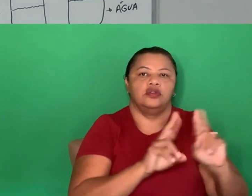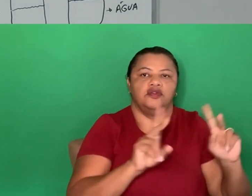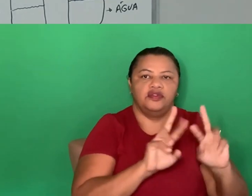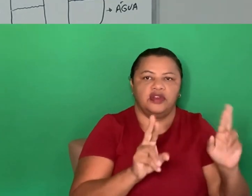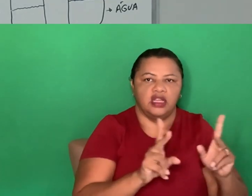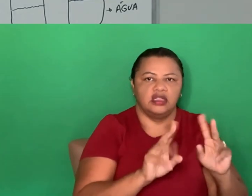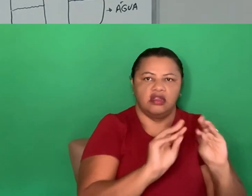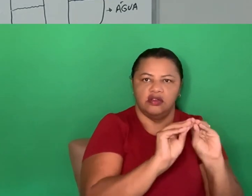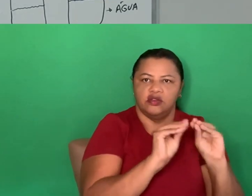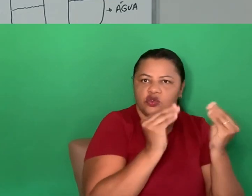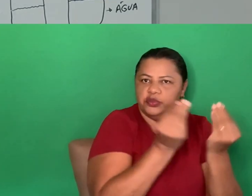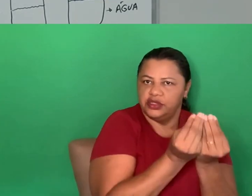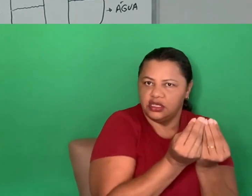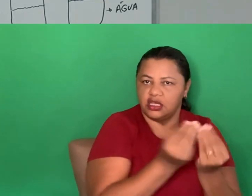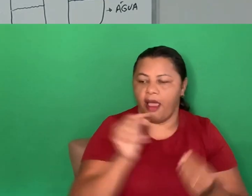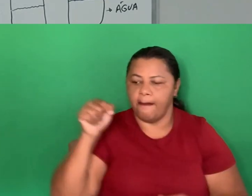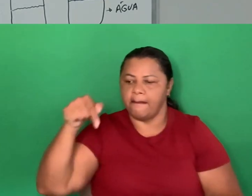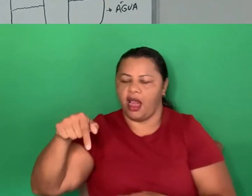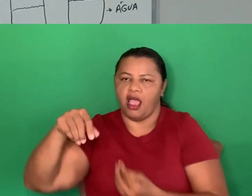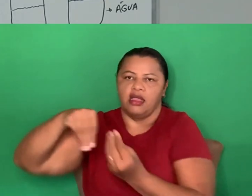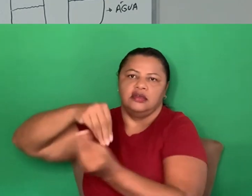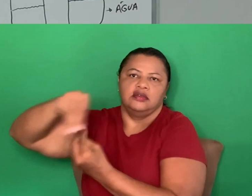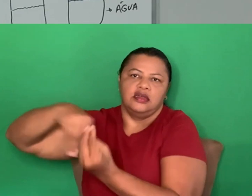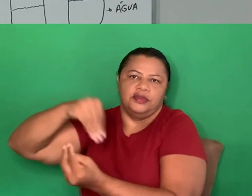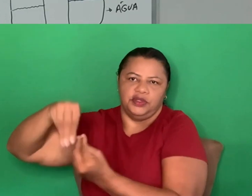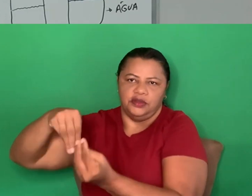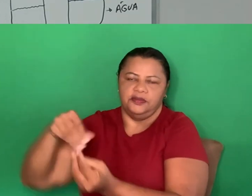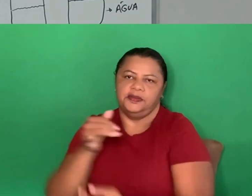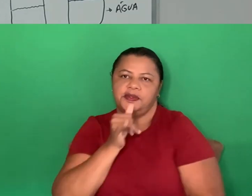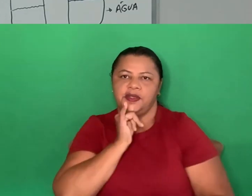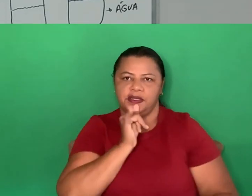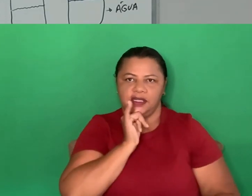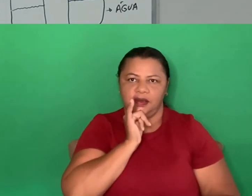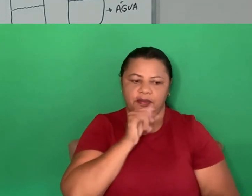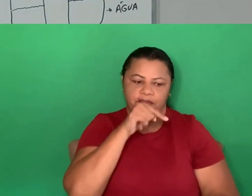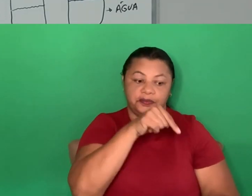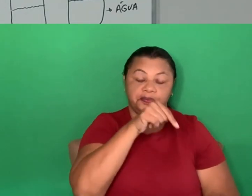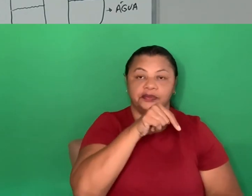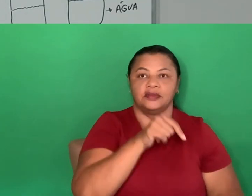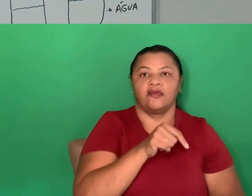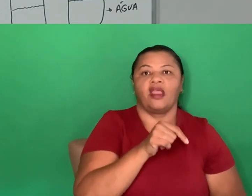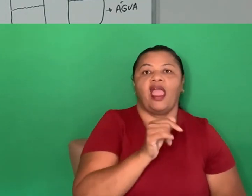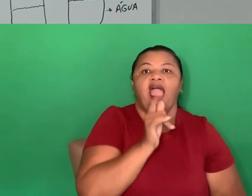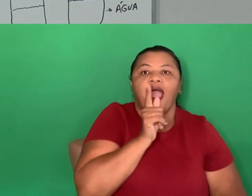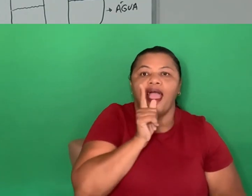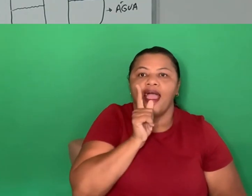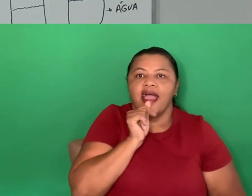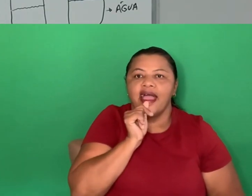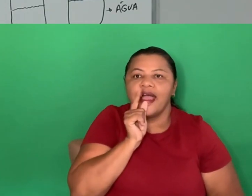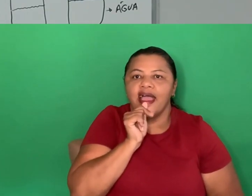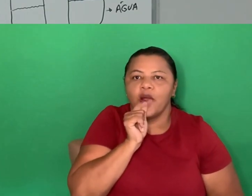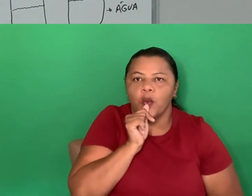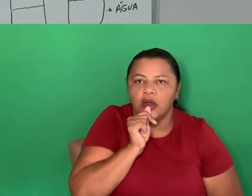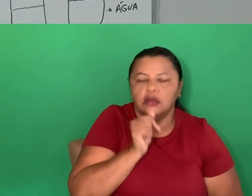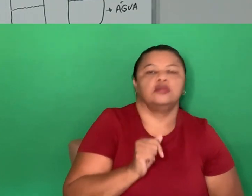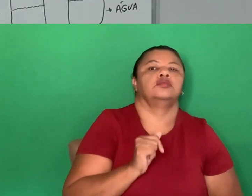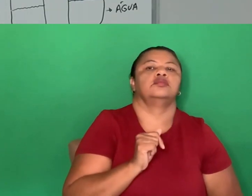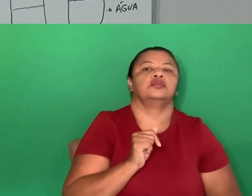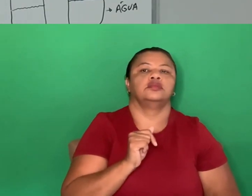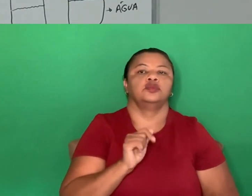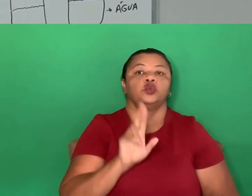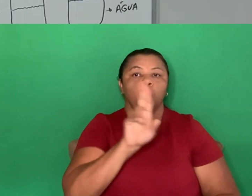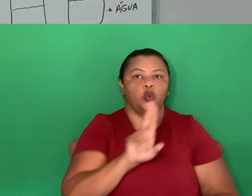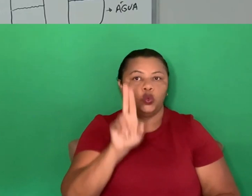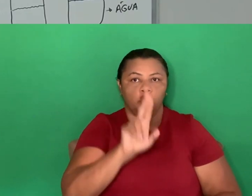de uma substância para uma mistura? Tá? Eu vou dar um exemplo aqui de uma substância, a água. A água, quando